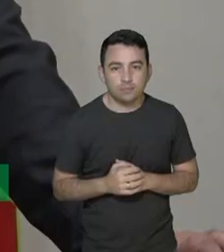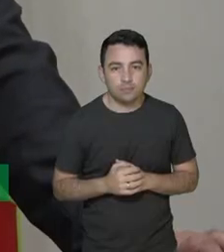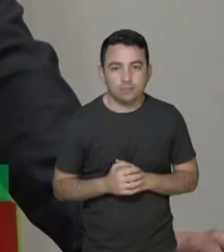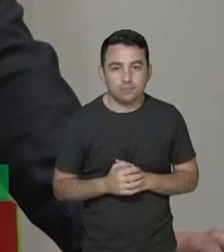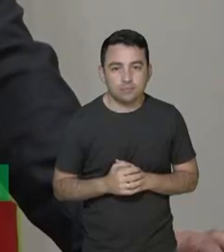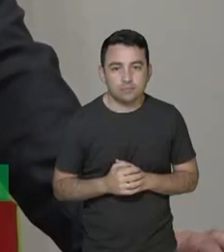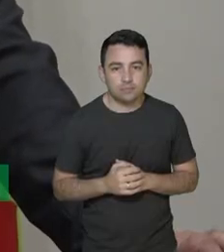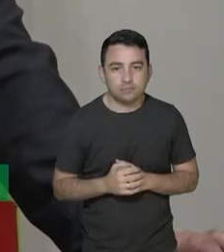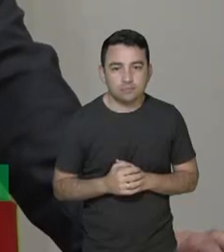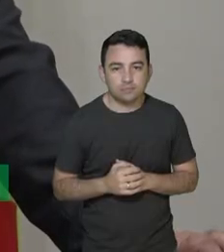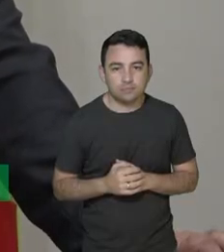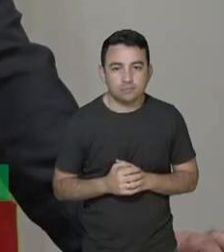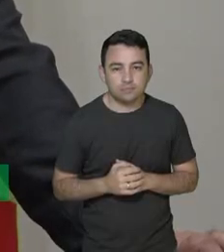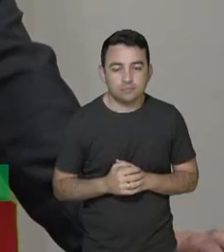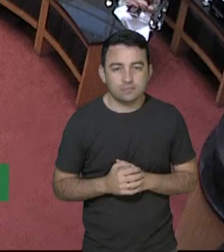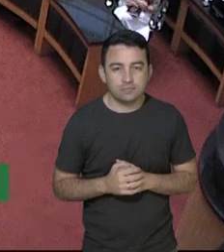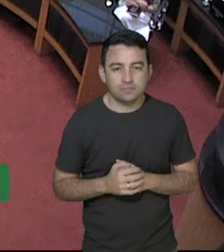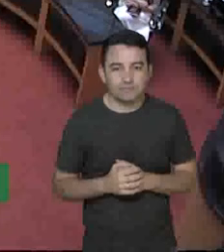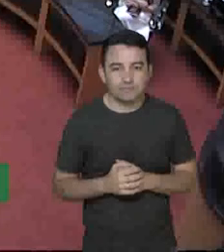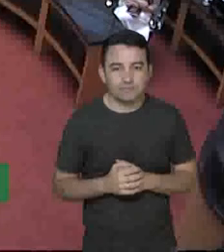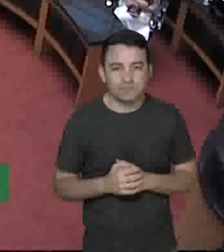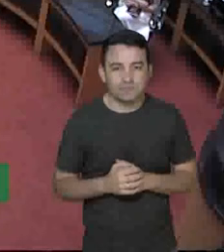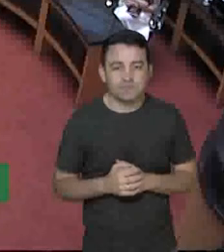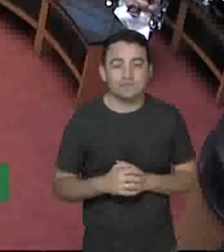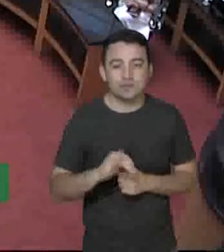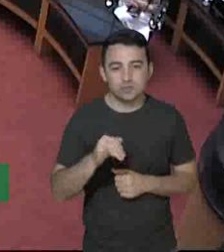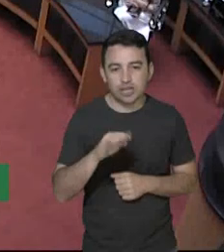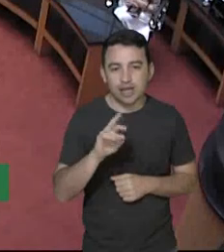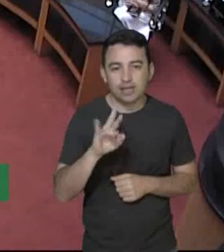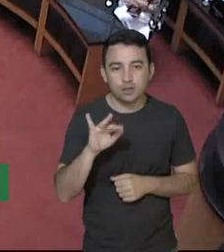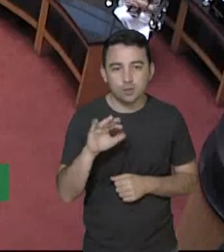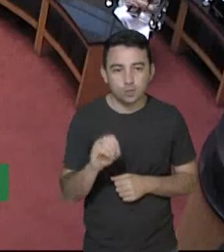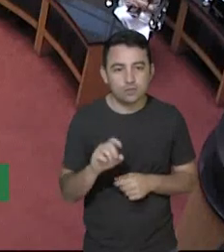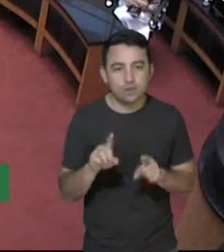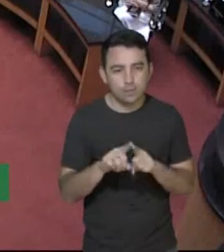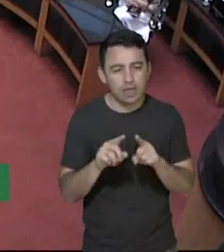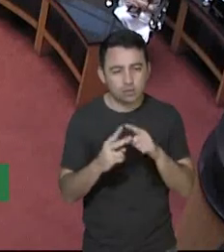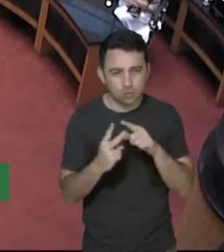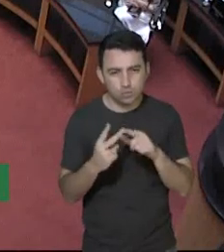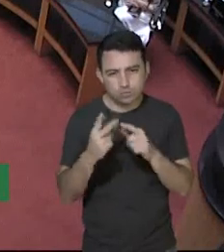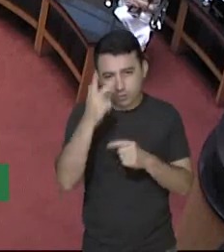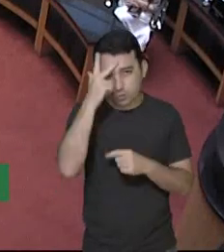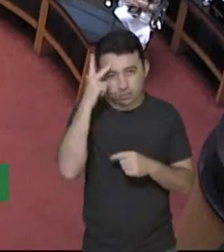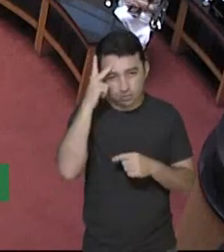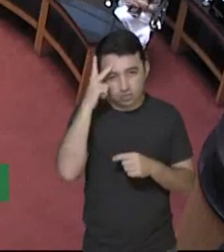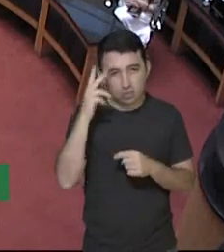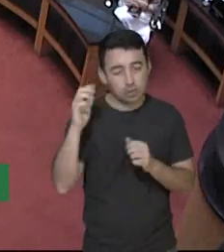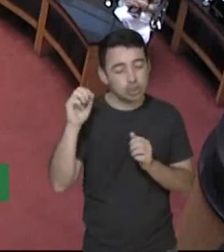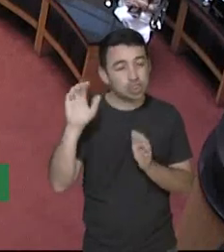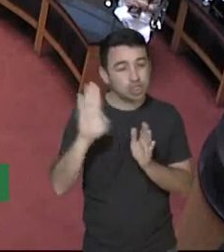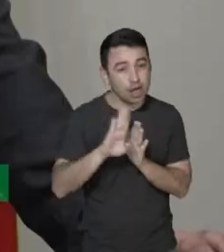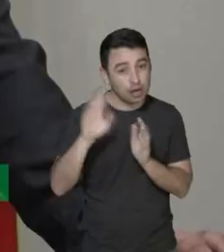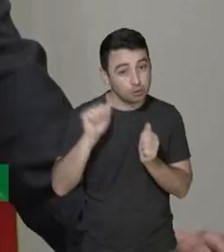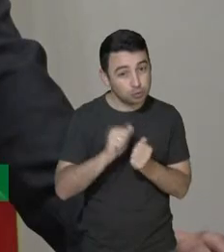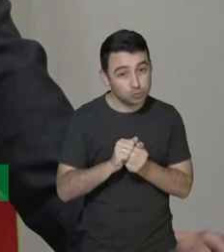Que está em cima. Ah, está lá o Jairo. E essas 2 figuras chegaram comigo aqui